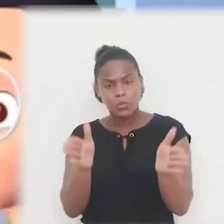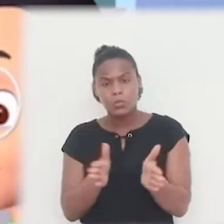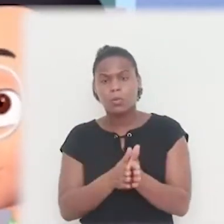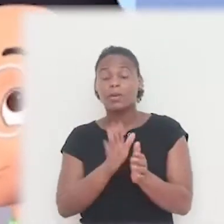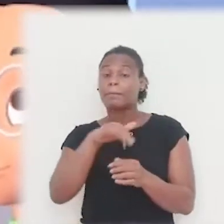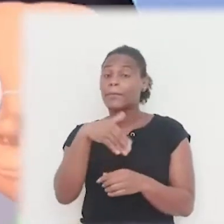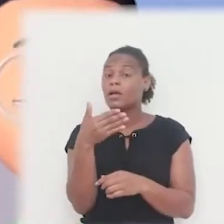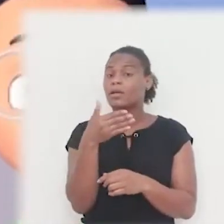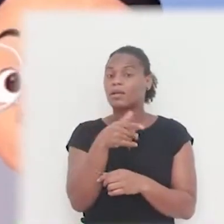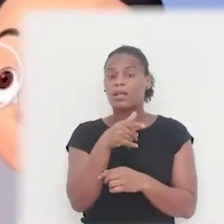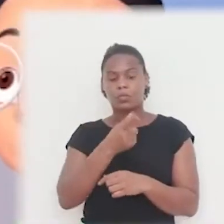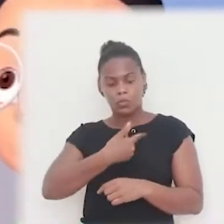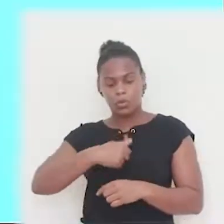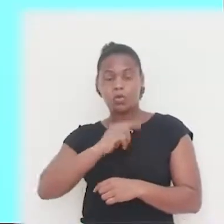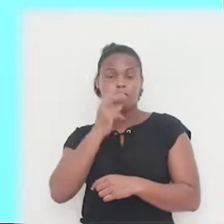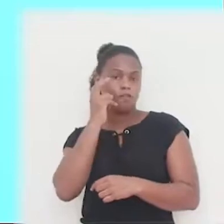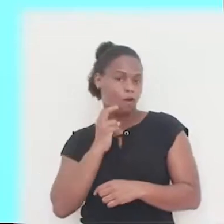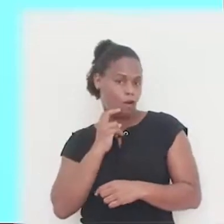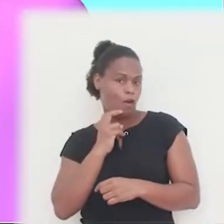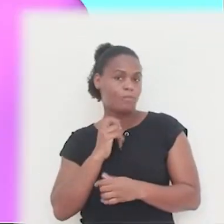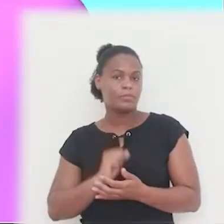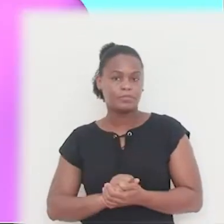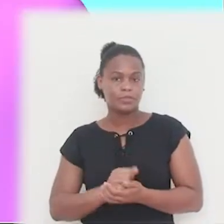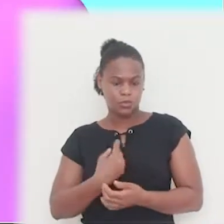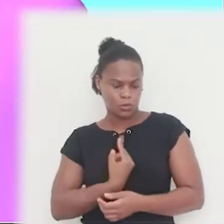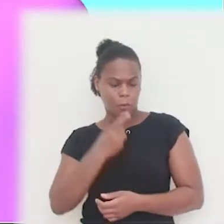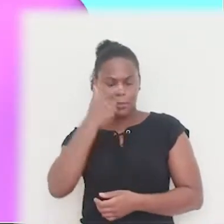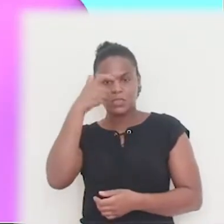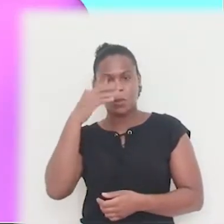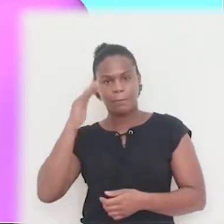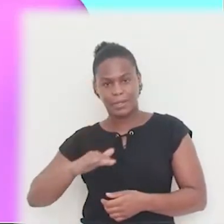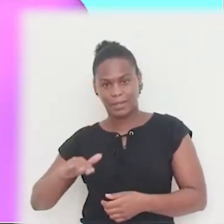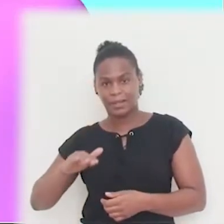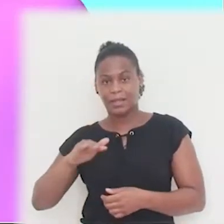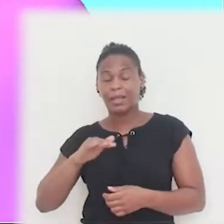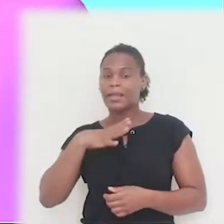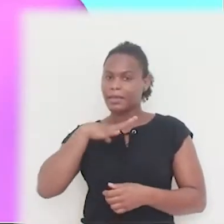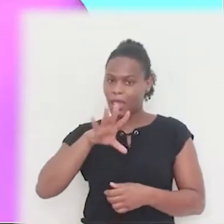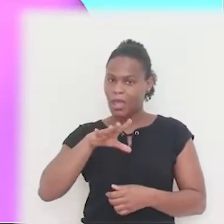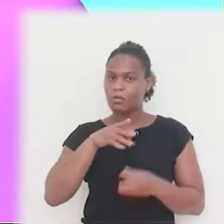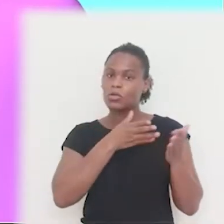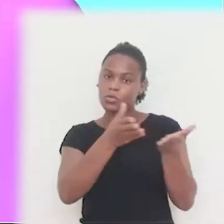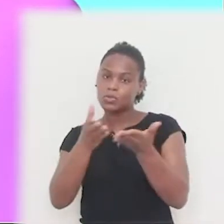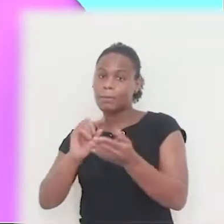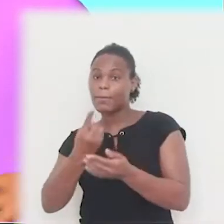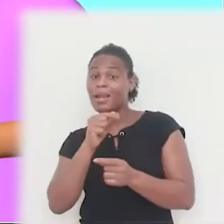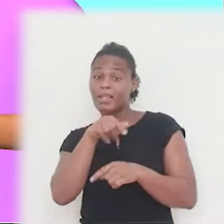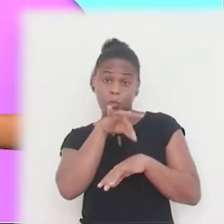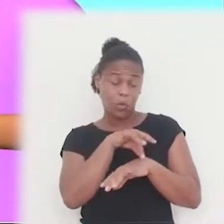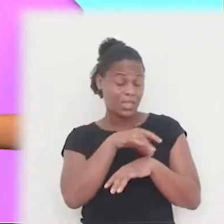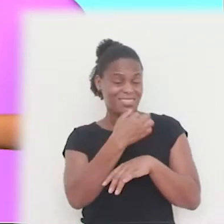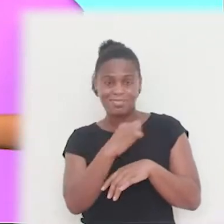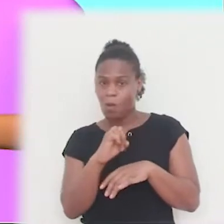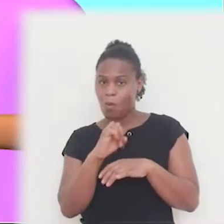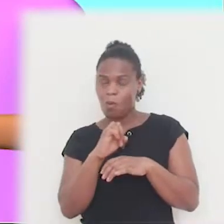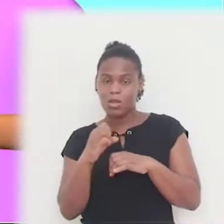principalmente dos nossos avós eu sou um cidadão de Knorr e quero contribuir para que esta doença não há